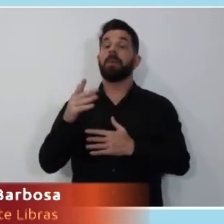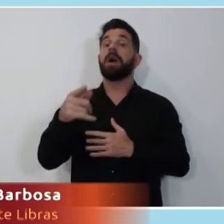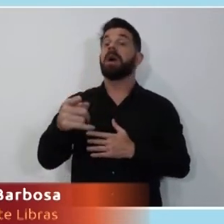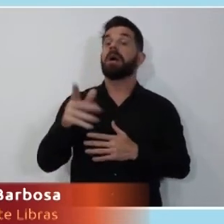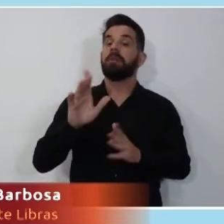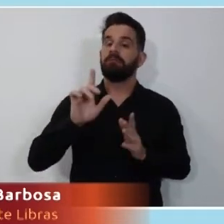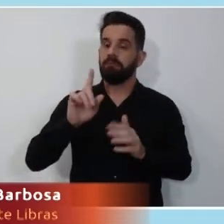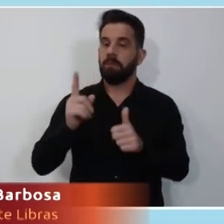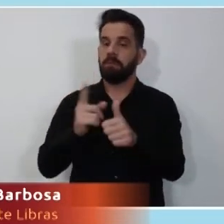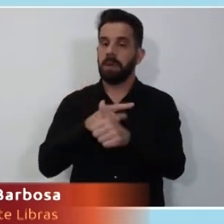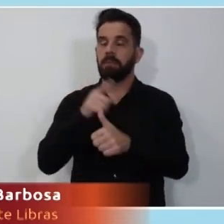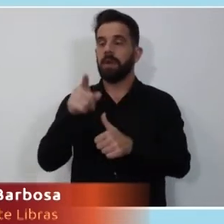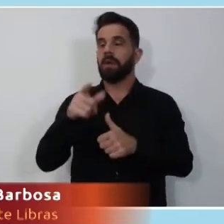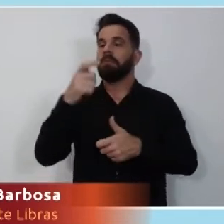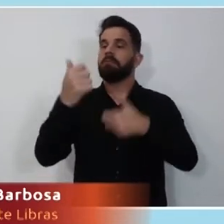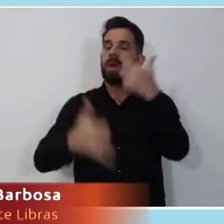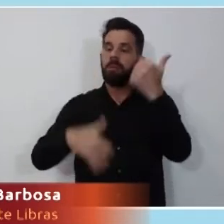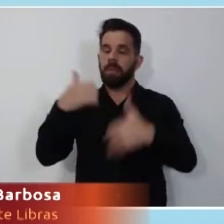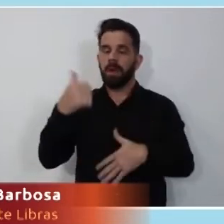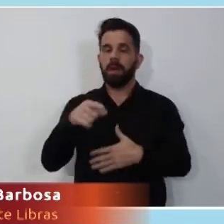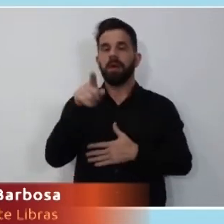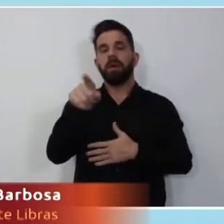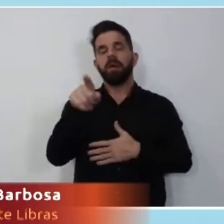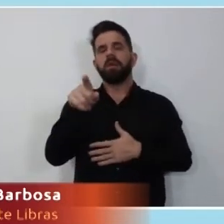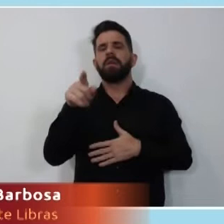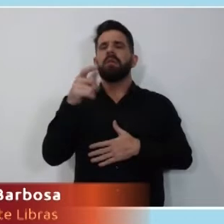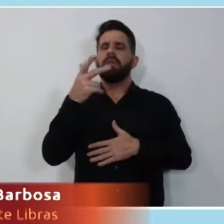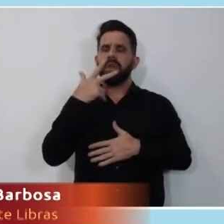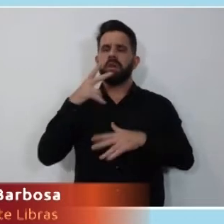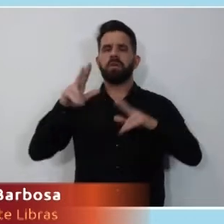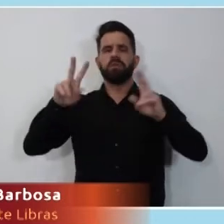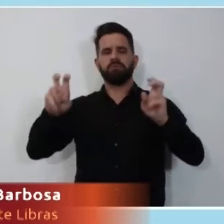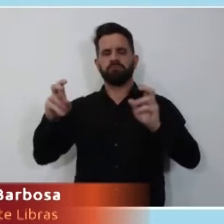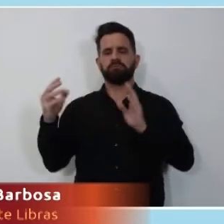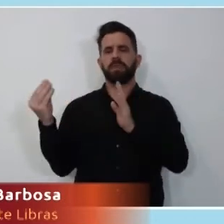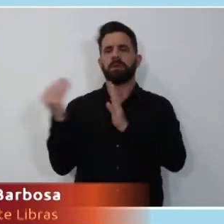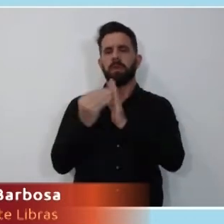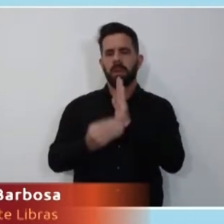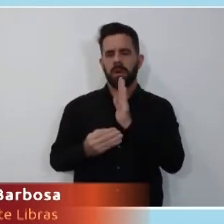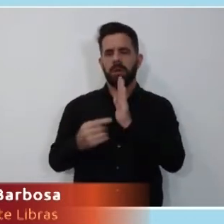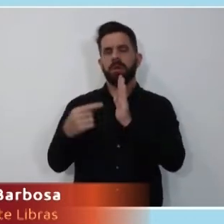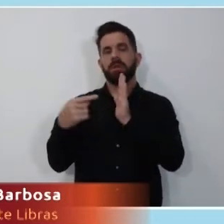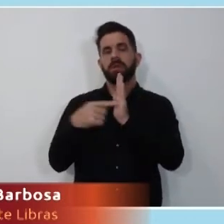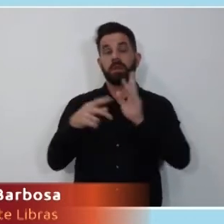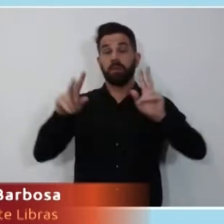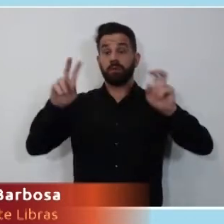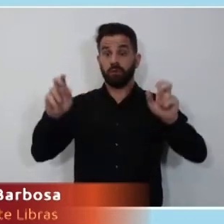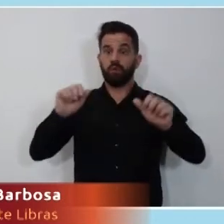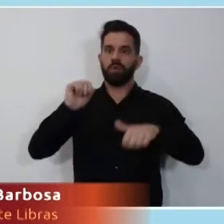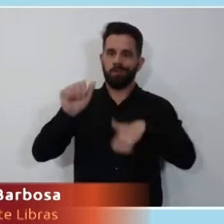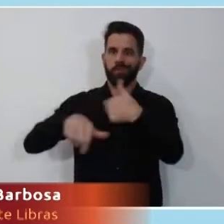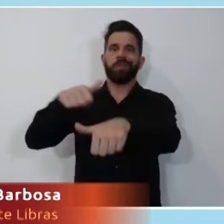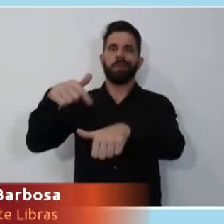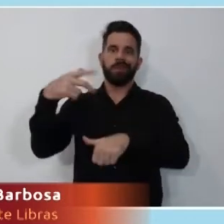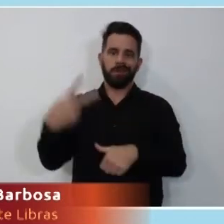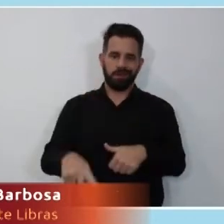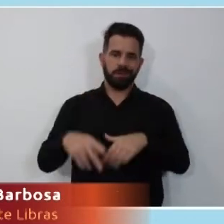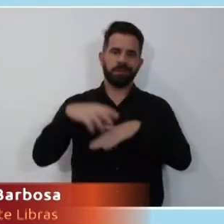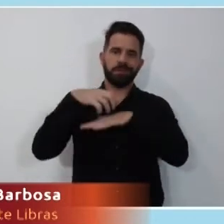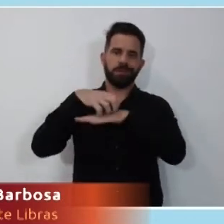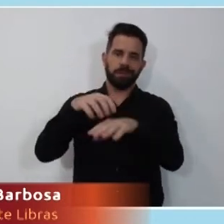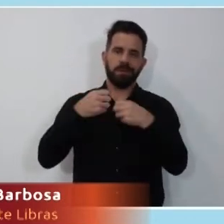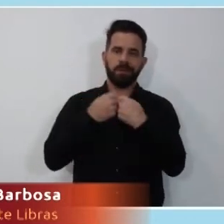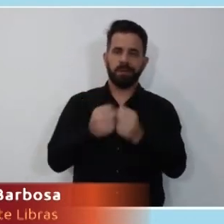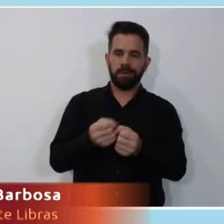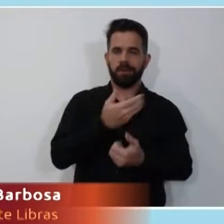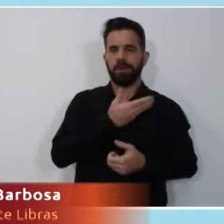questões que estão sendo planejadas, né, que estão no projeto de reestruturação do transporte coletivo aqui da região metropolitana, como, por exemplo, a questão da